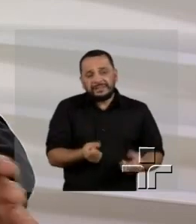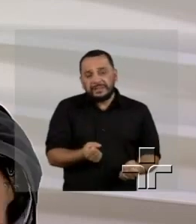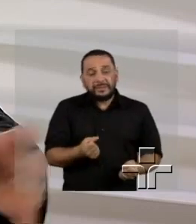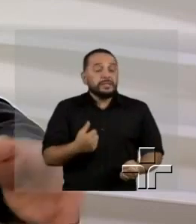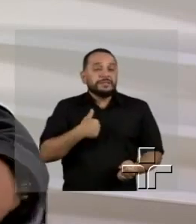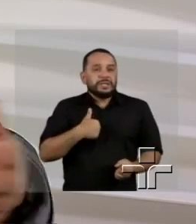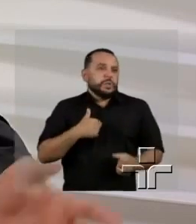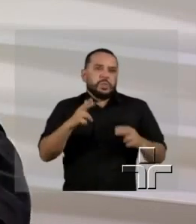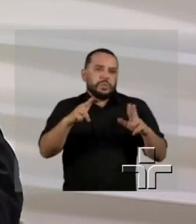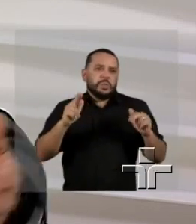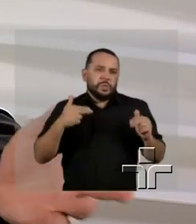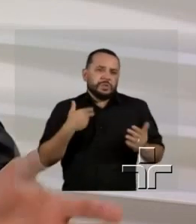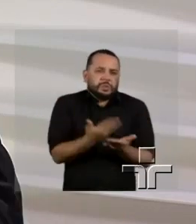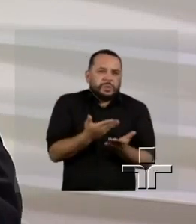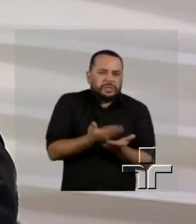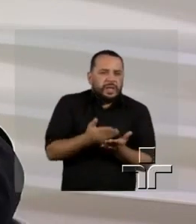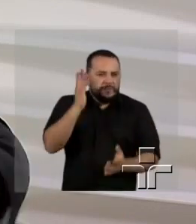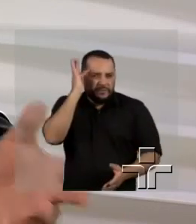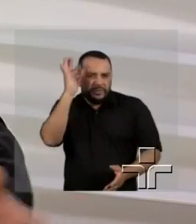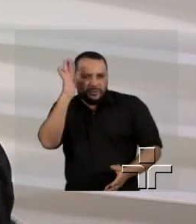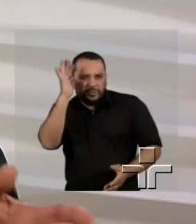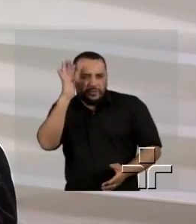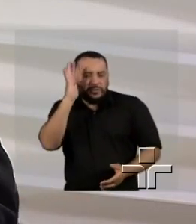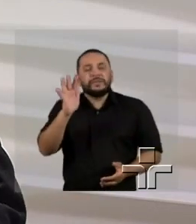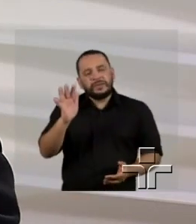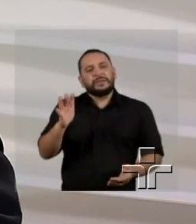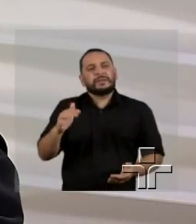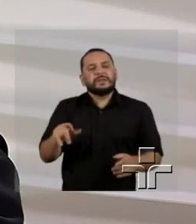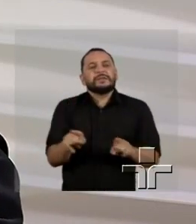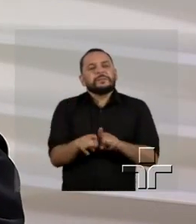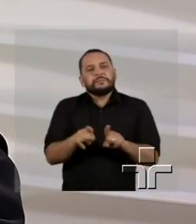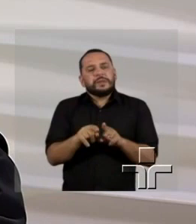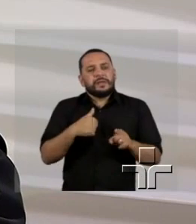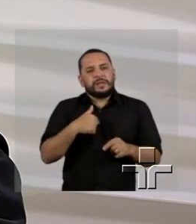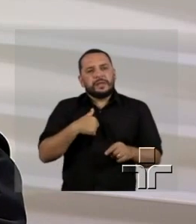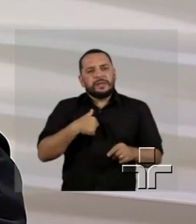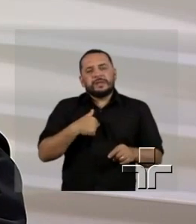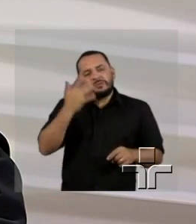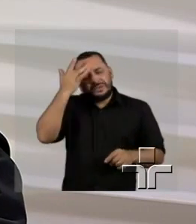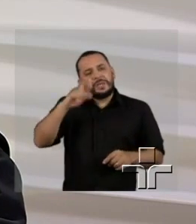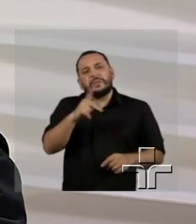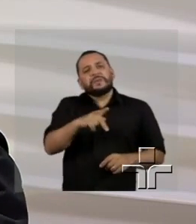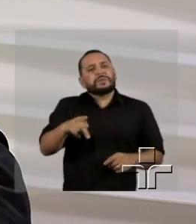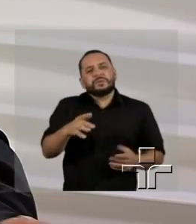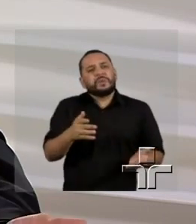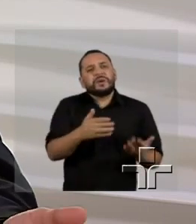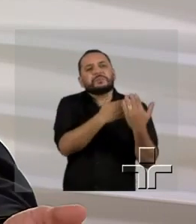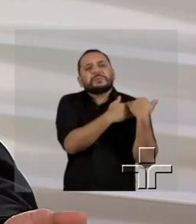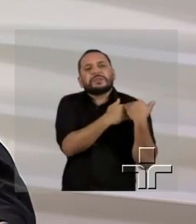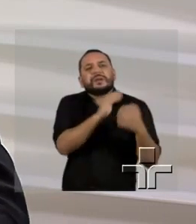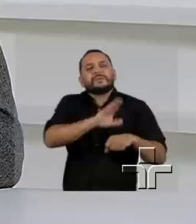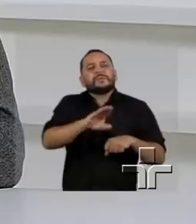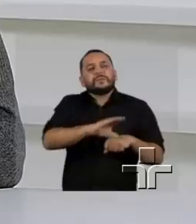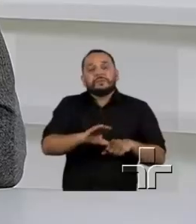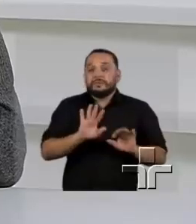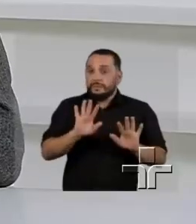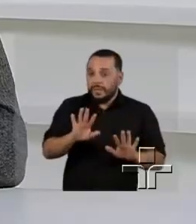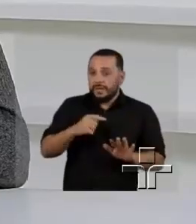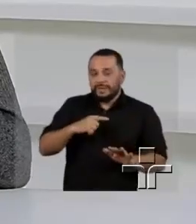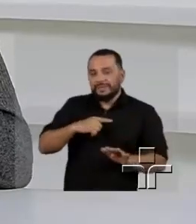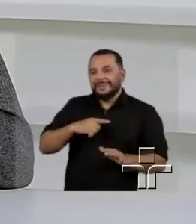oferecendo curso dele de filosofia, que é um curso de formação política, digamos assim, que seria